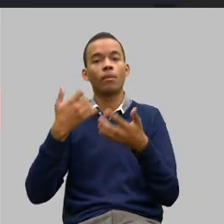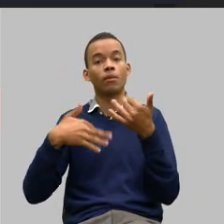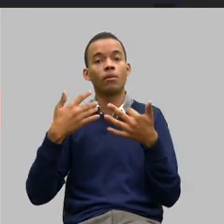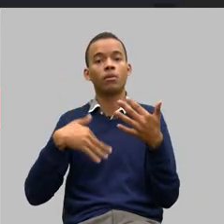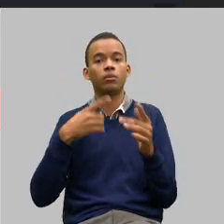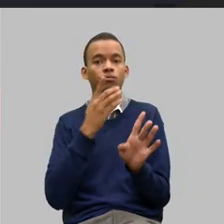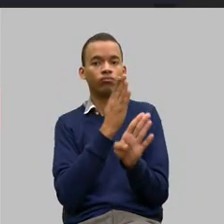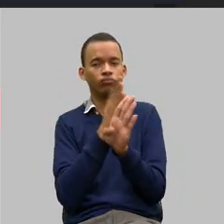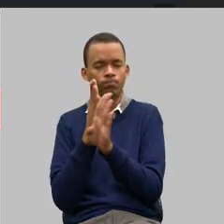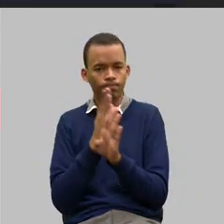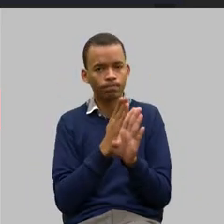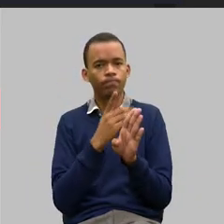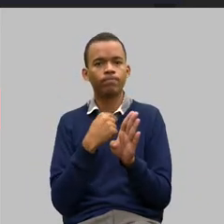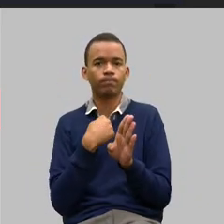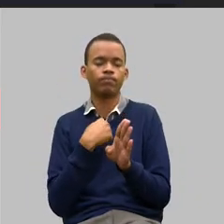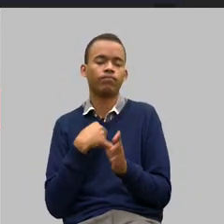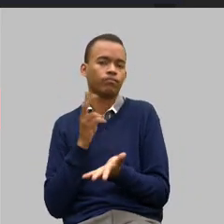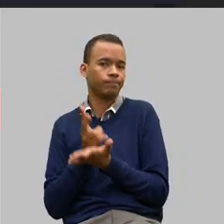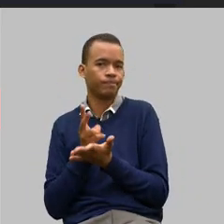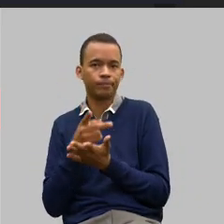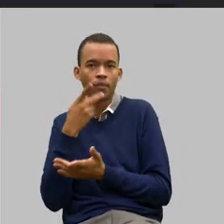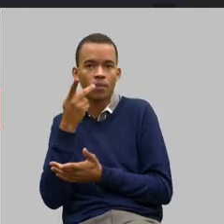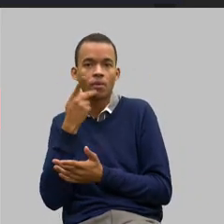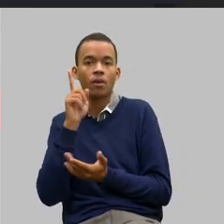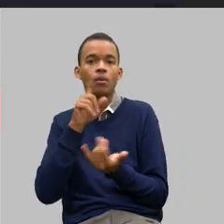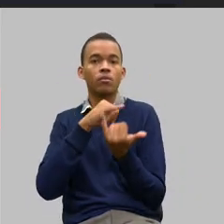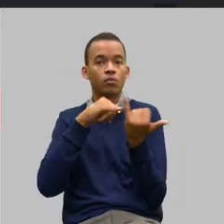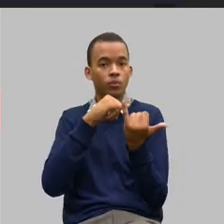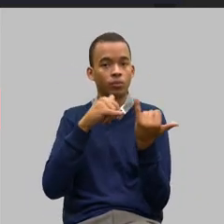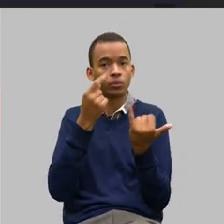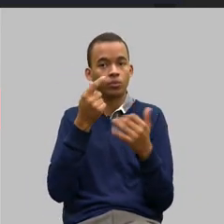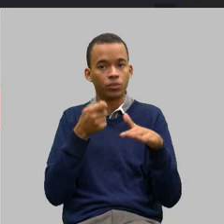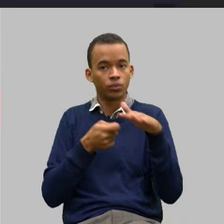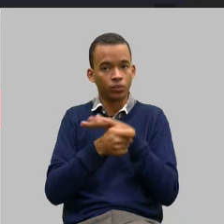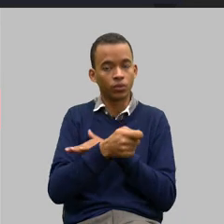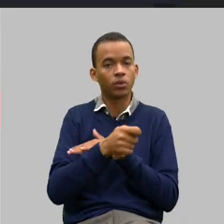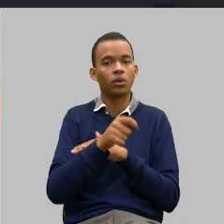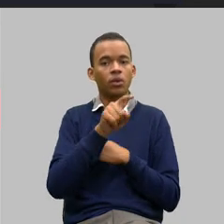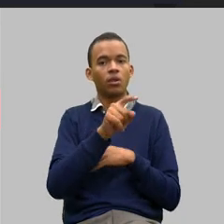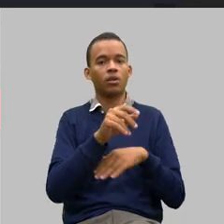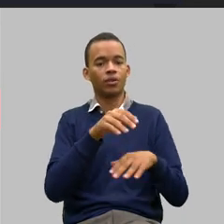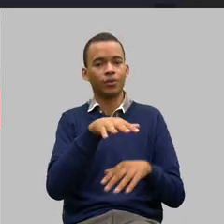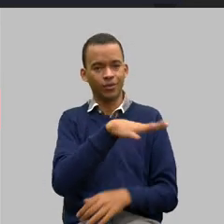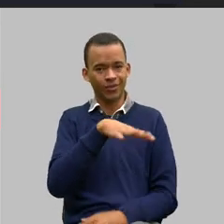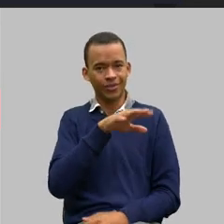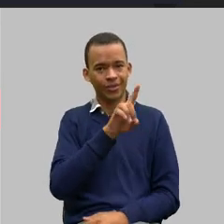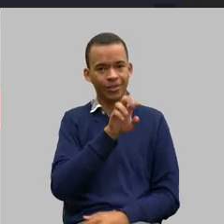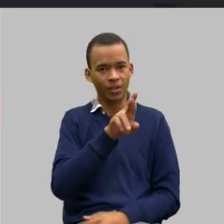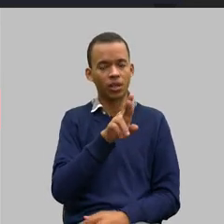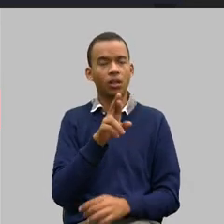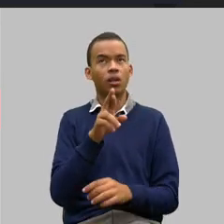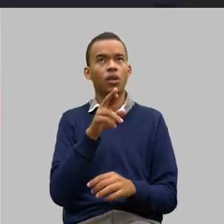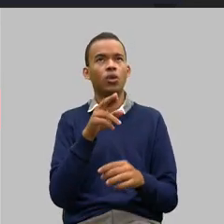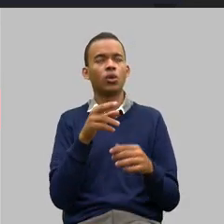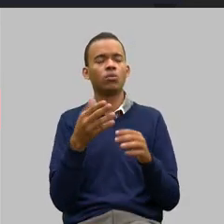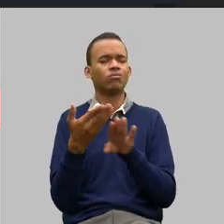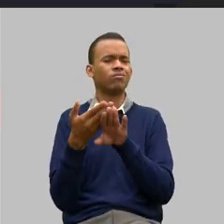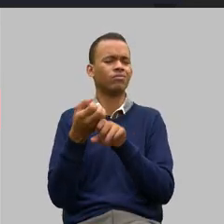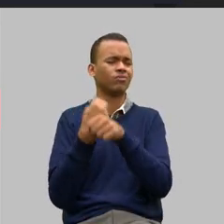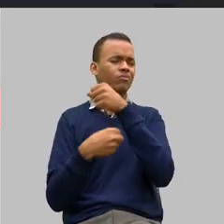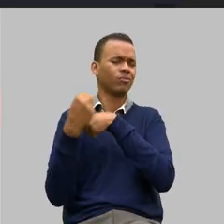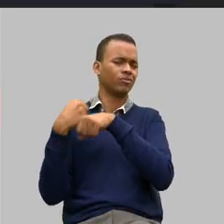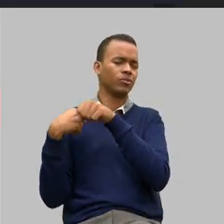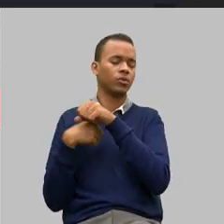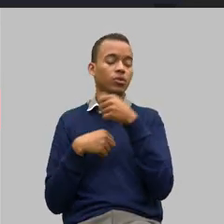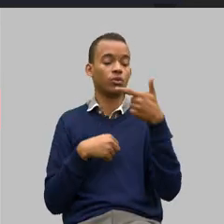falado eh a média de investimentos do Dr né na última década né 2012 a 2022 foi da ordem